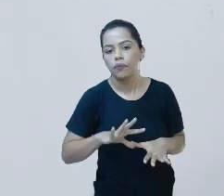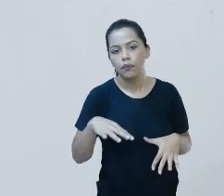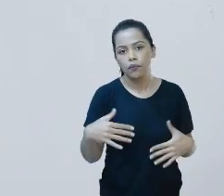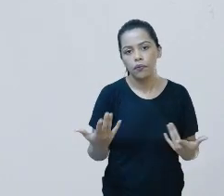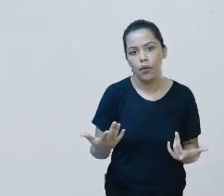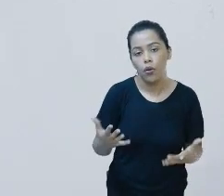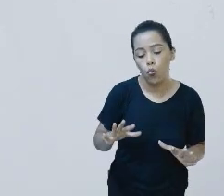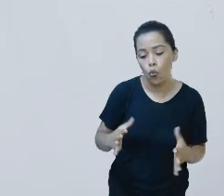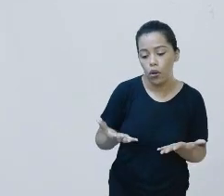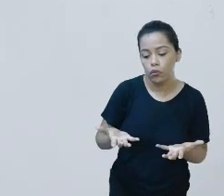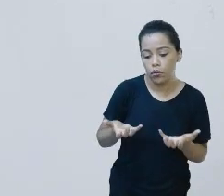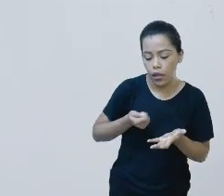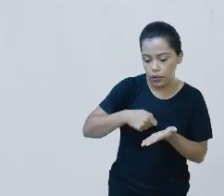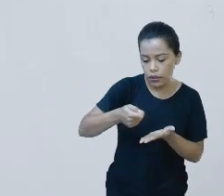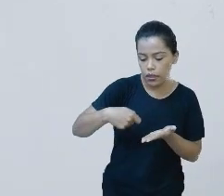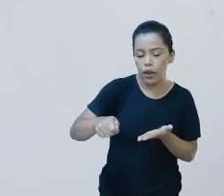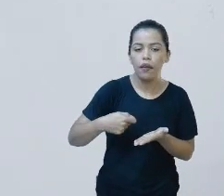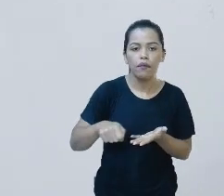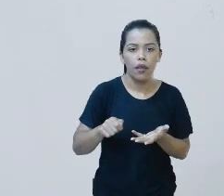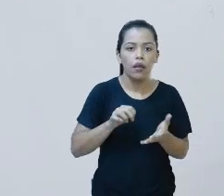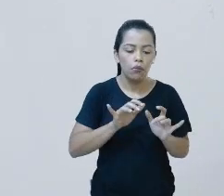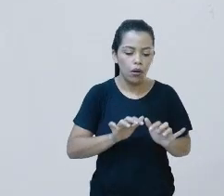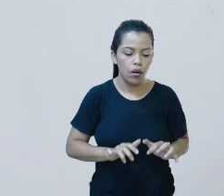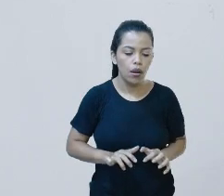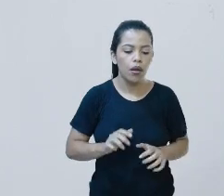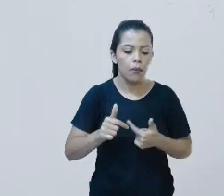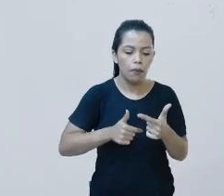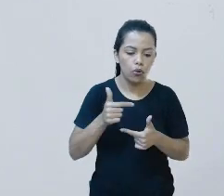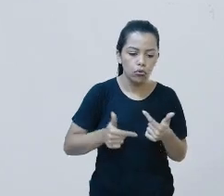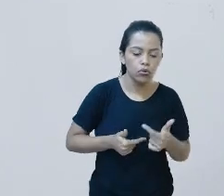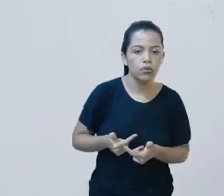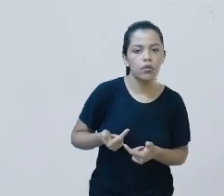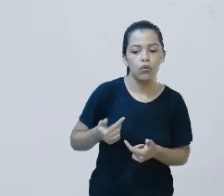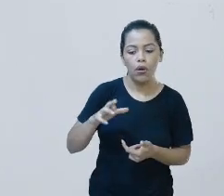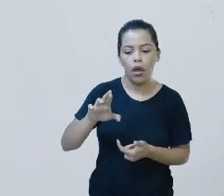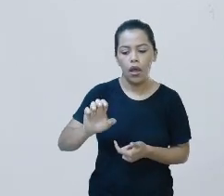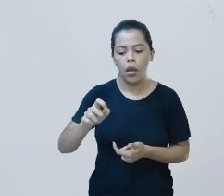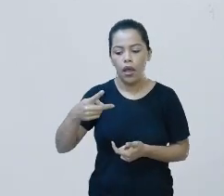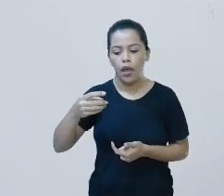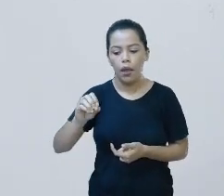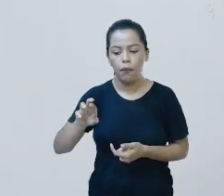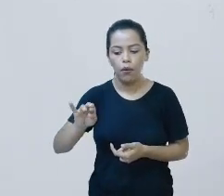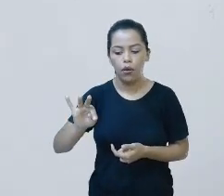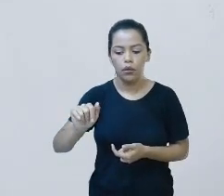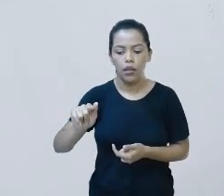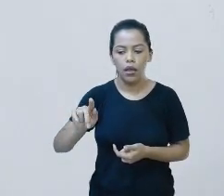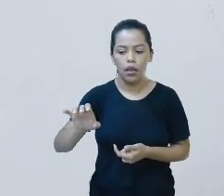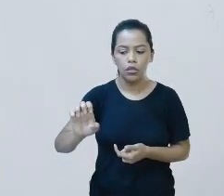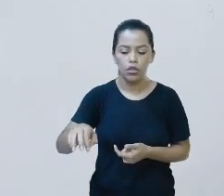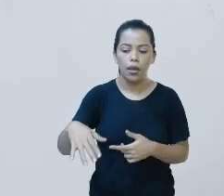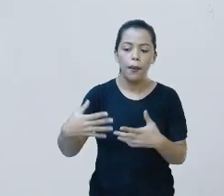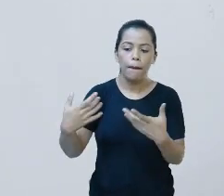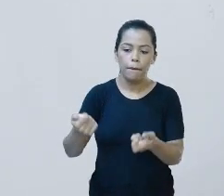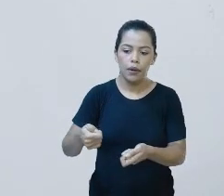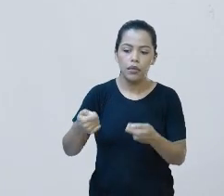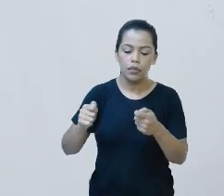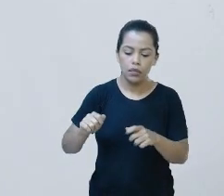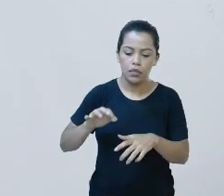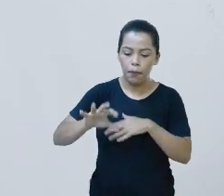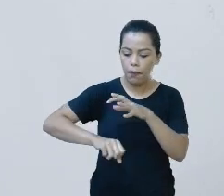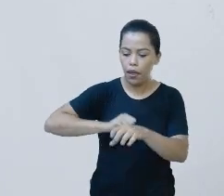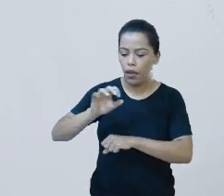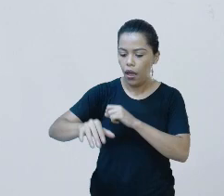de uma reportagem, é necessário que o repórter faça um levantamento de dados, realize entrevista